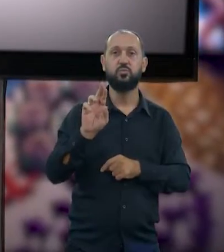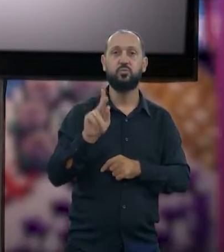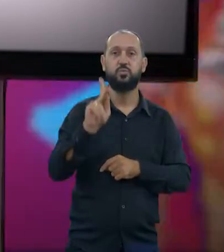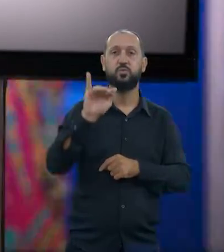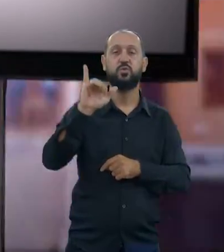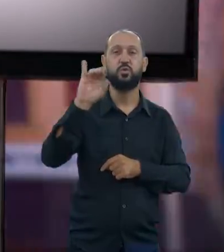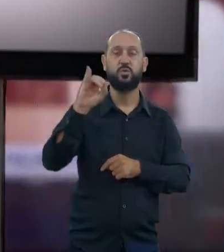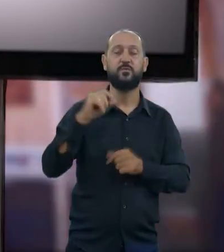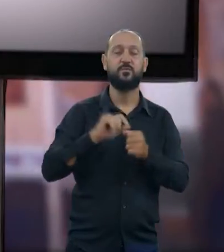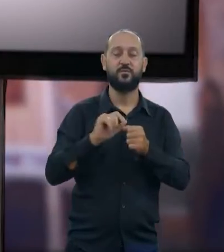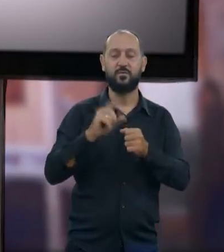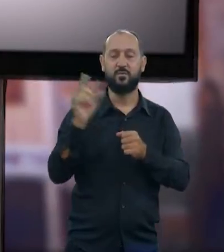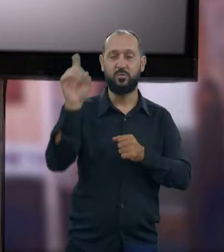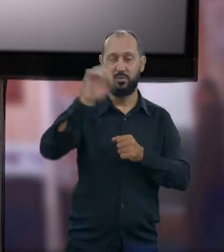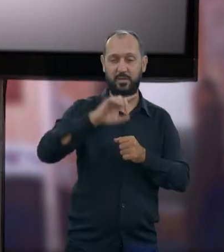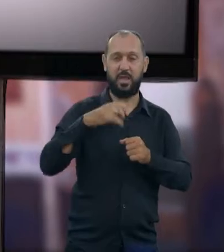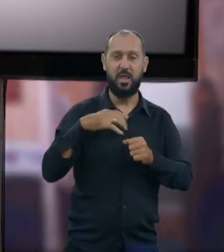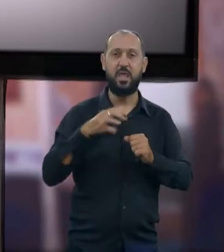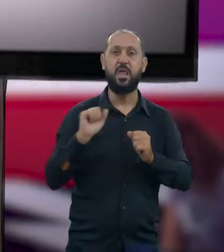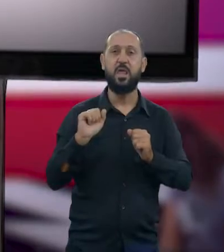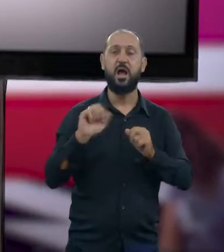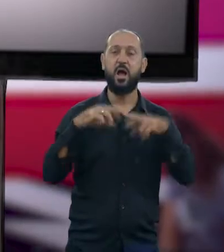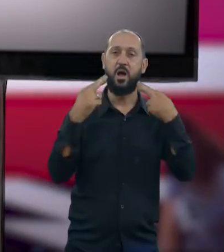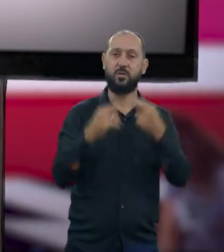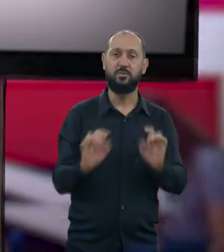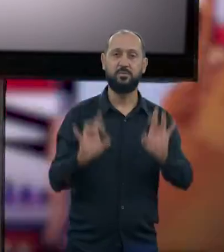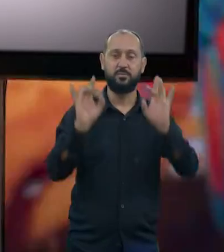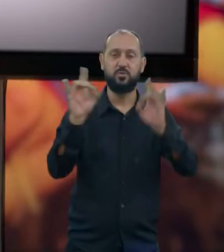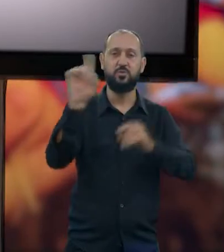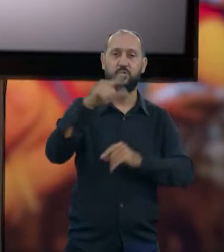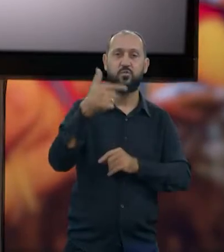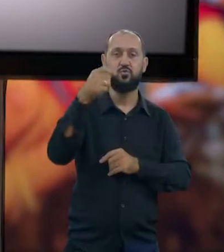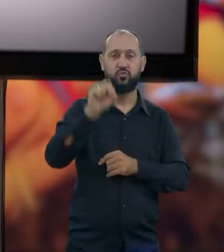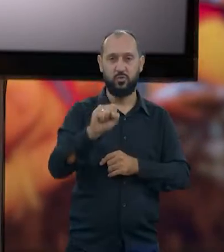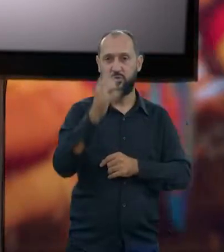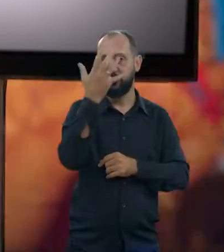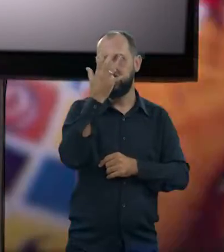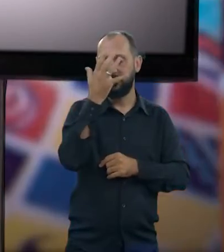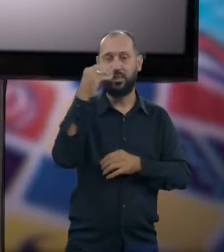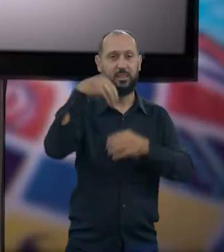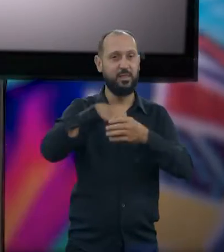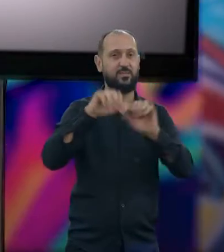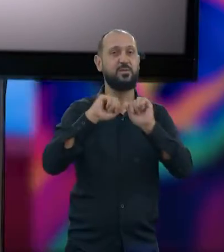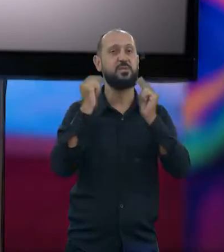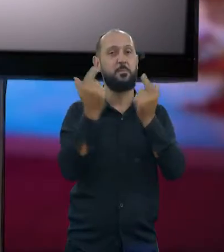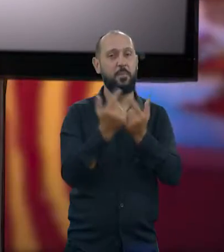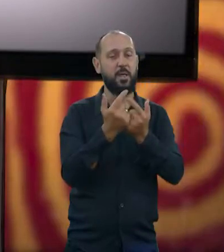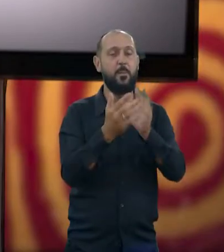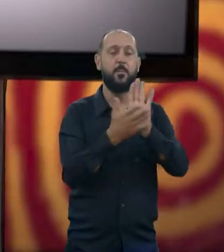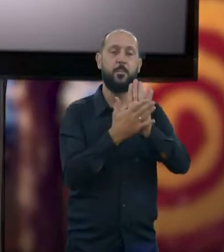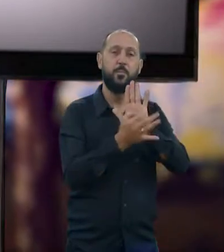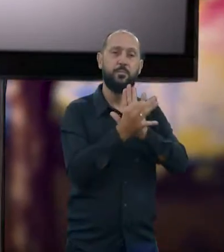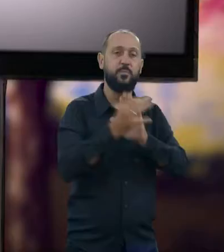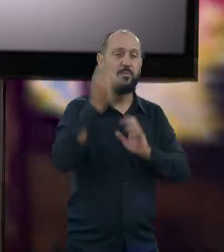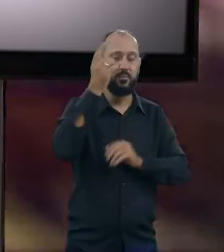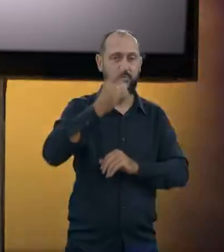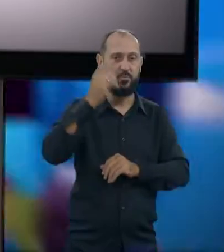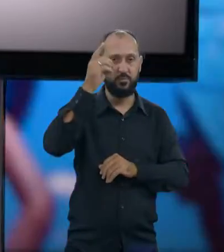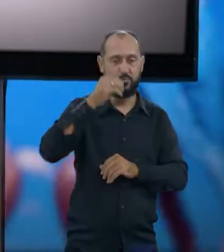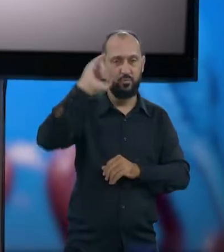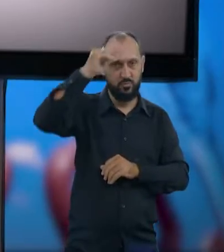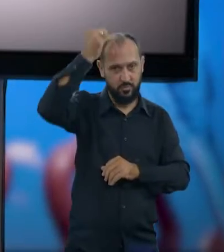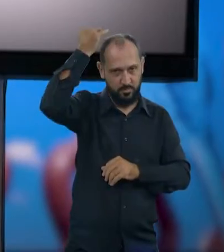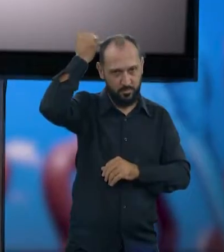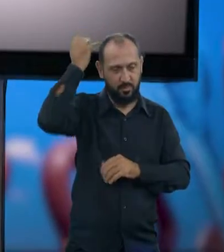Sukio Mahikari, celebrado em sessão solene realizada em 28 de fevereiro, na Assembleia Legislativa, proposta